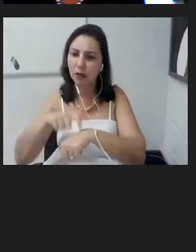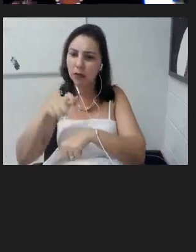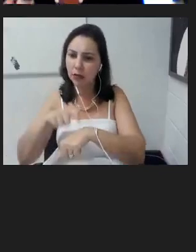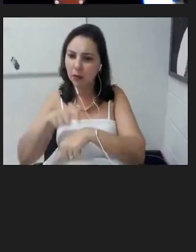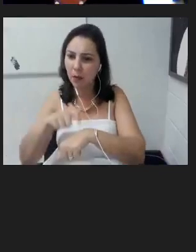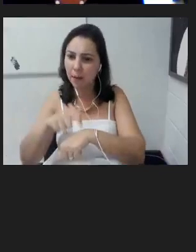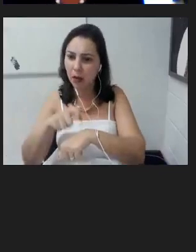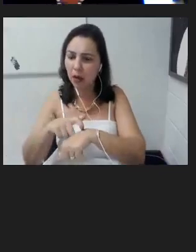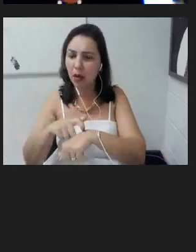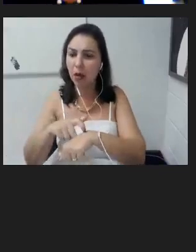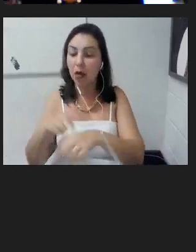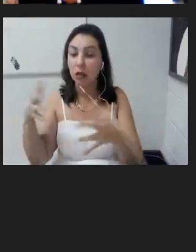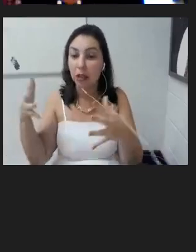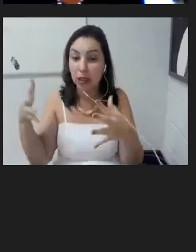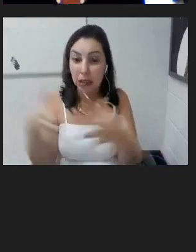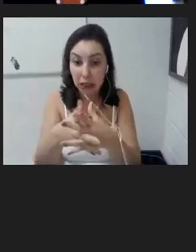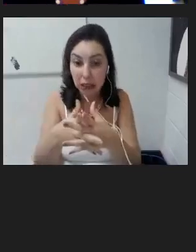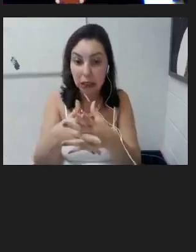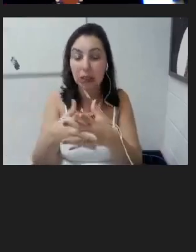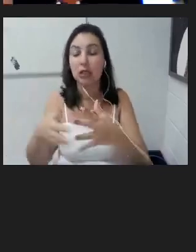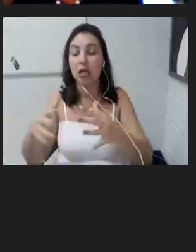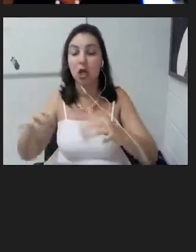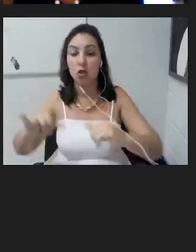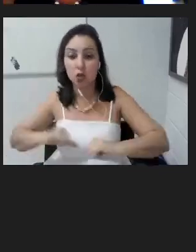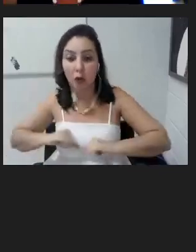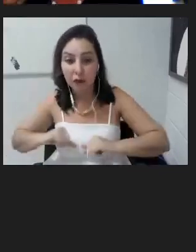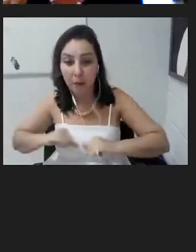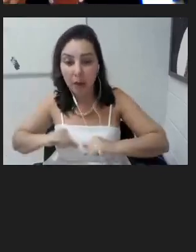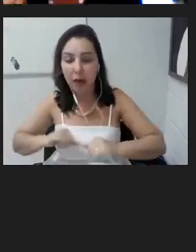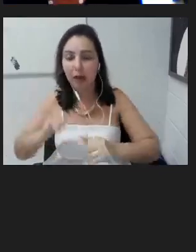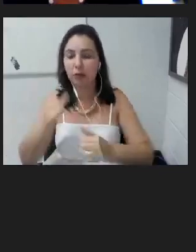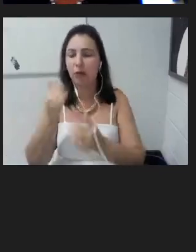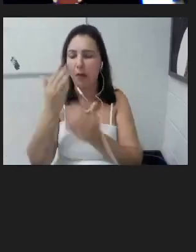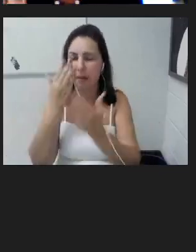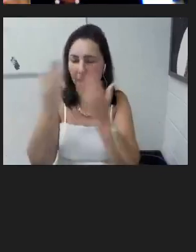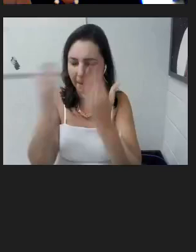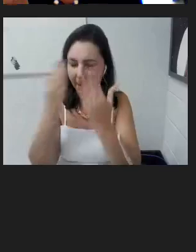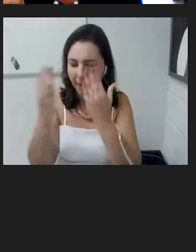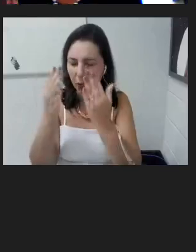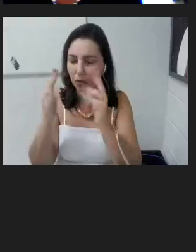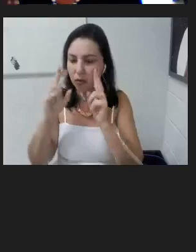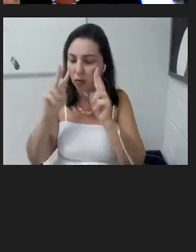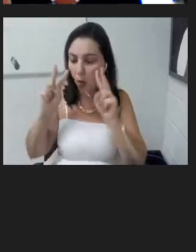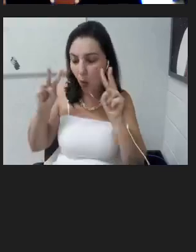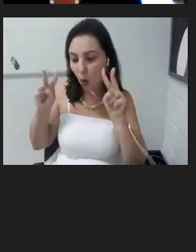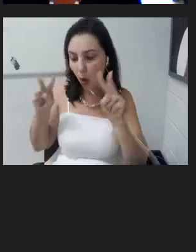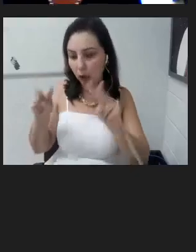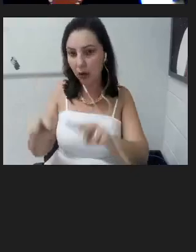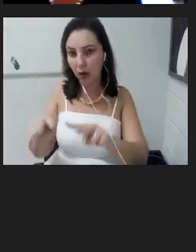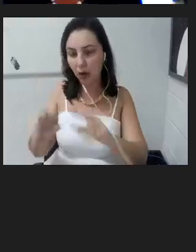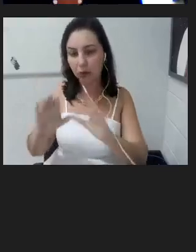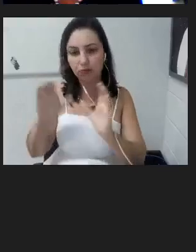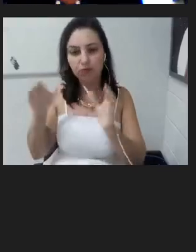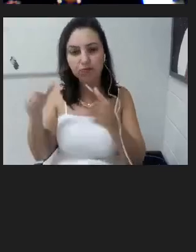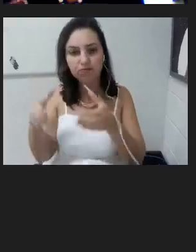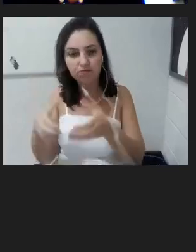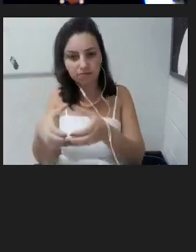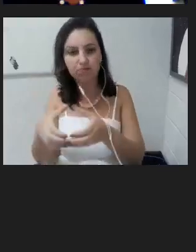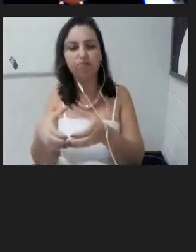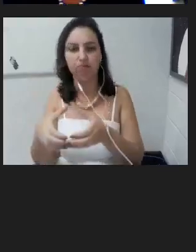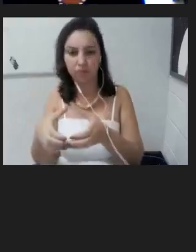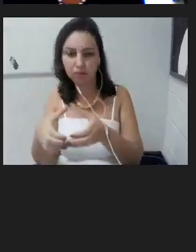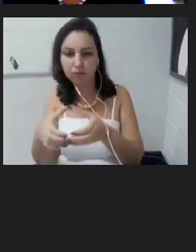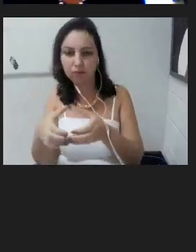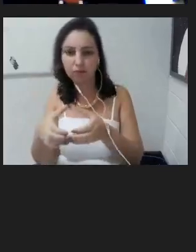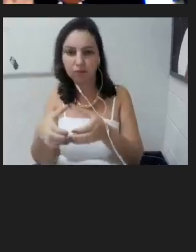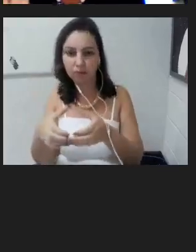de crise, de sofrimento psíquico, é o olhar da comunidade, é o olhar de todos sobre